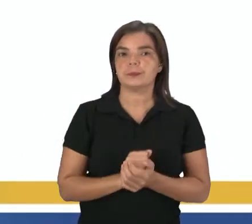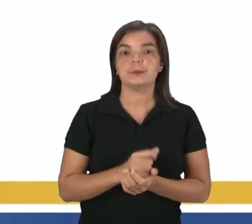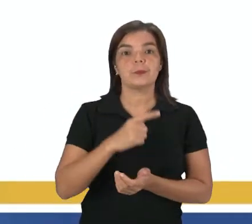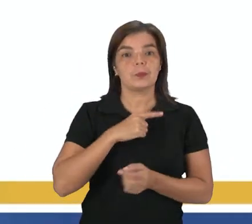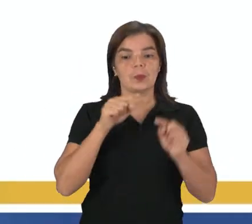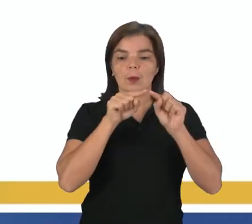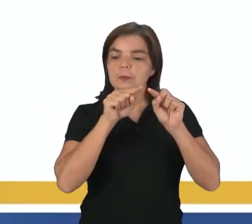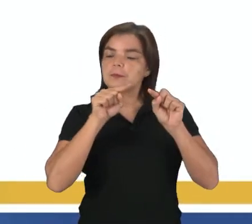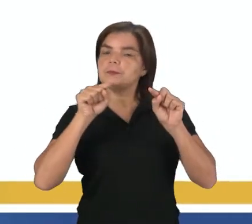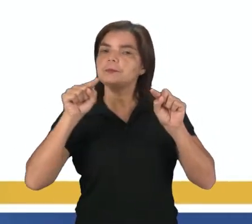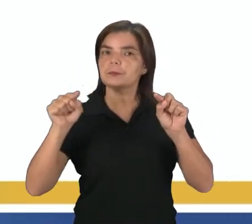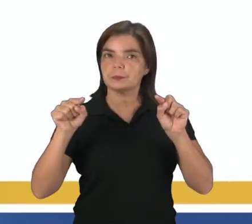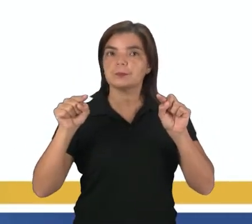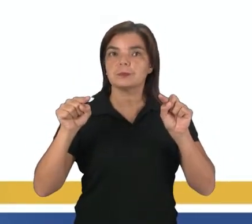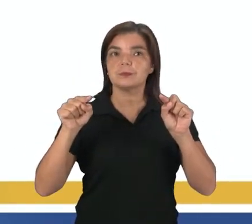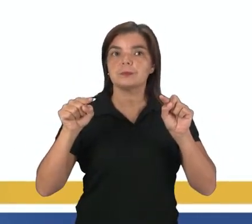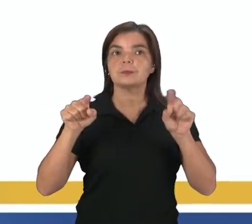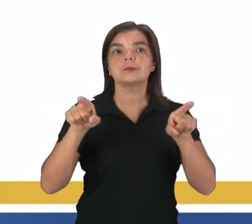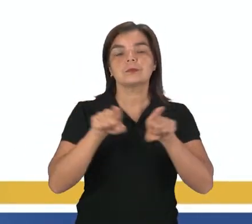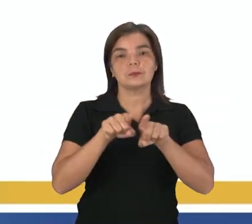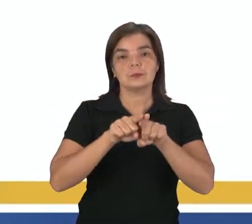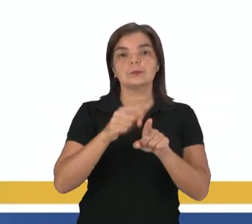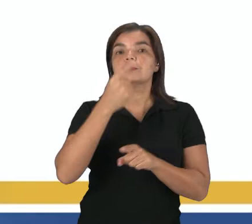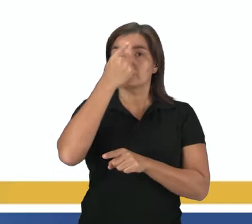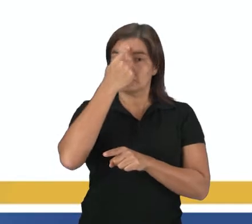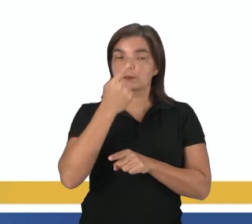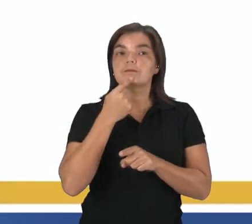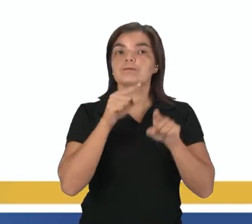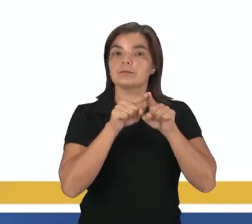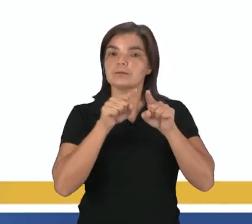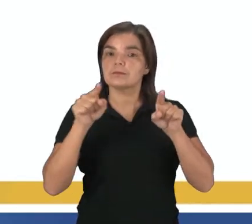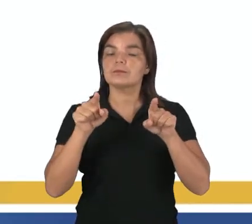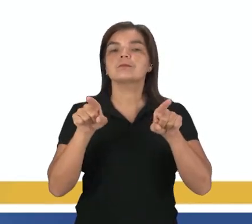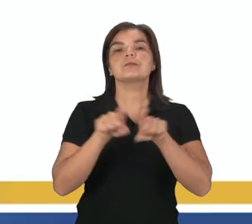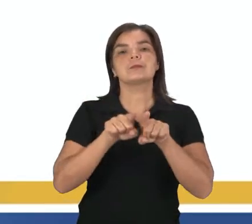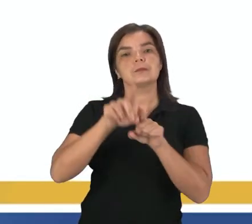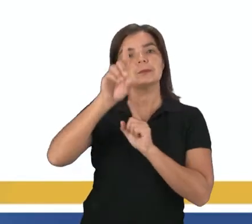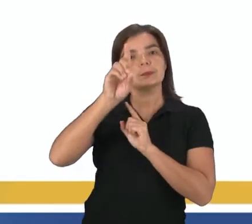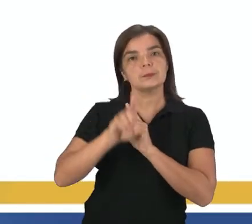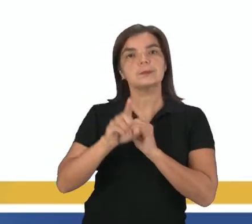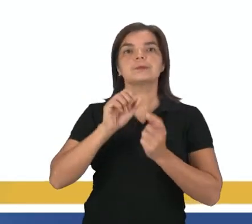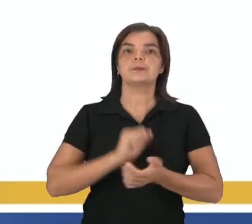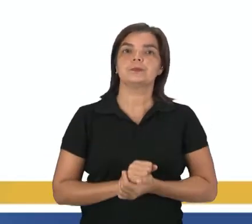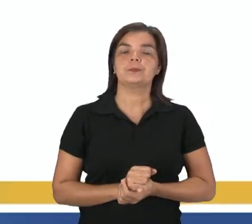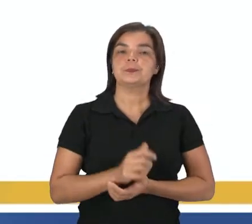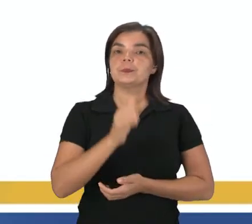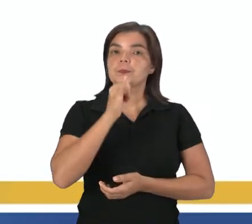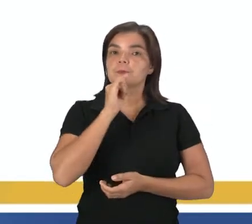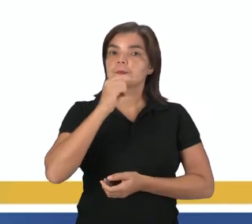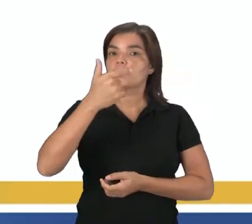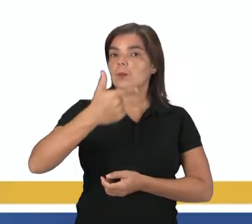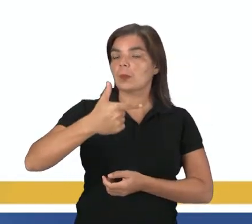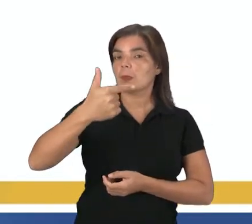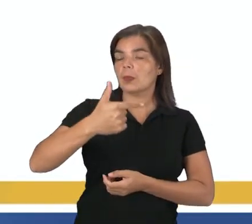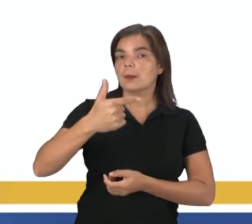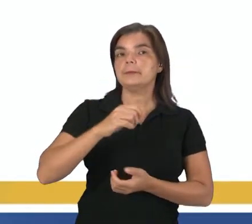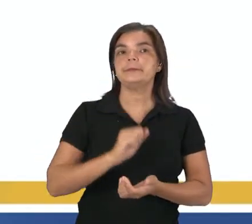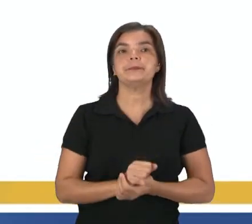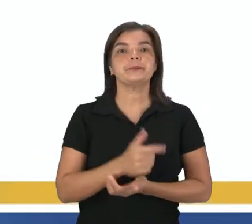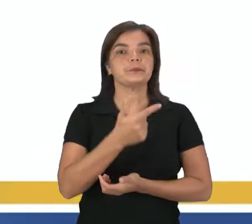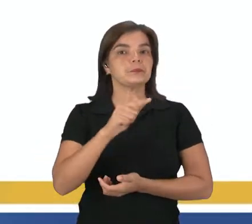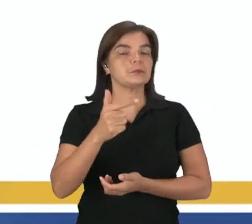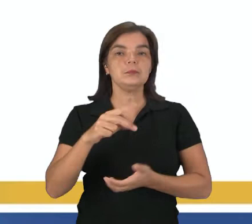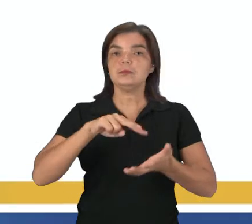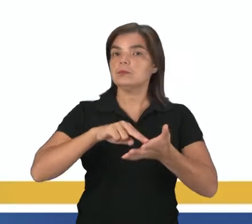Então essa seta está apontando para a direita e a minha figura também está deslizando para a direita. O segundo exemplo ali, apesar de não